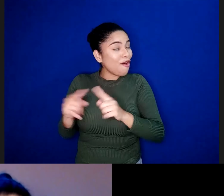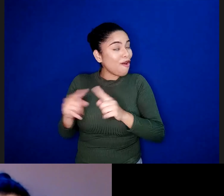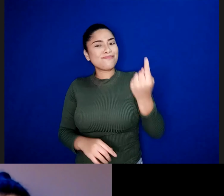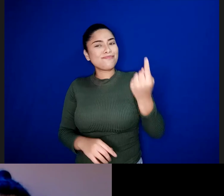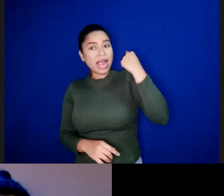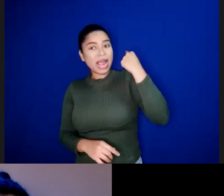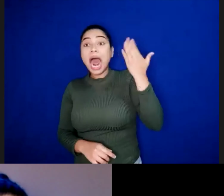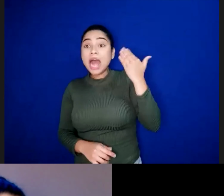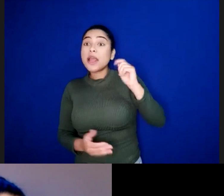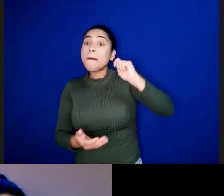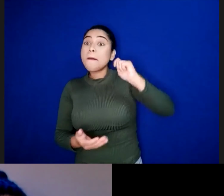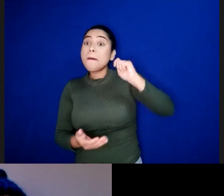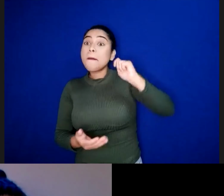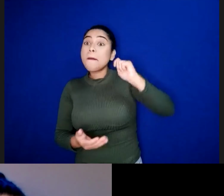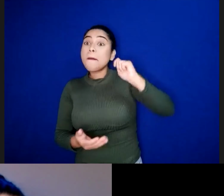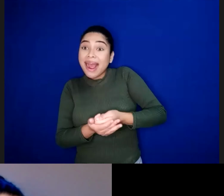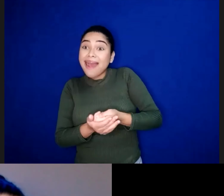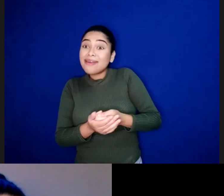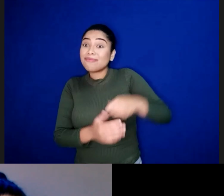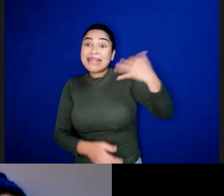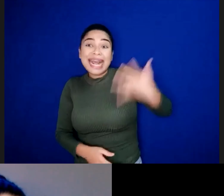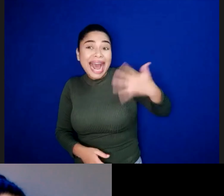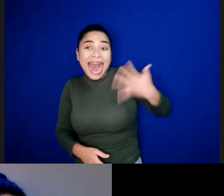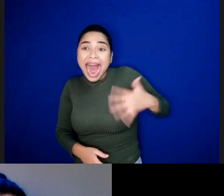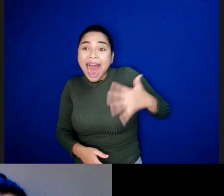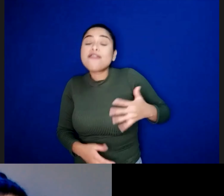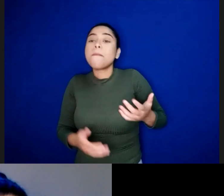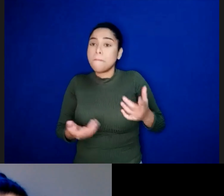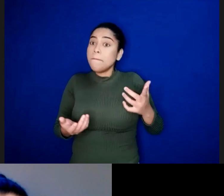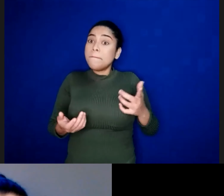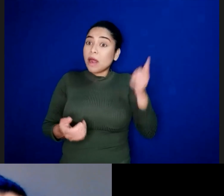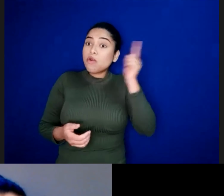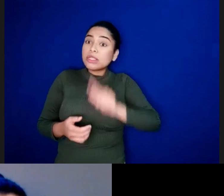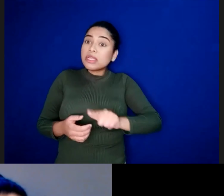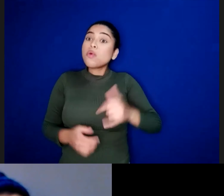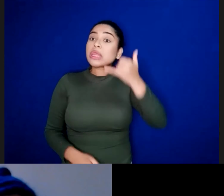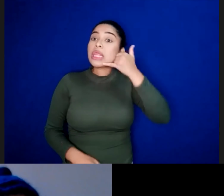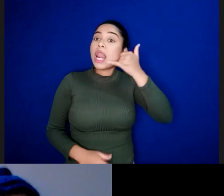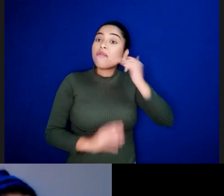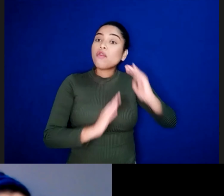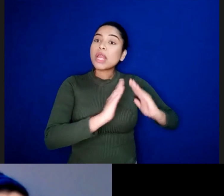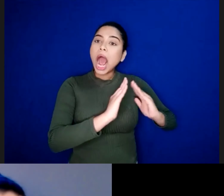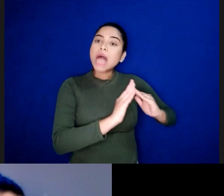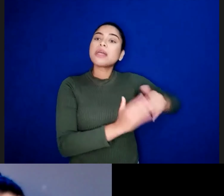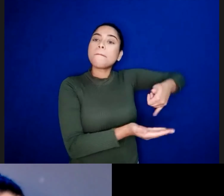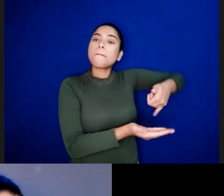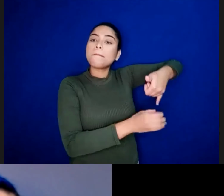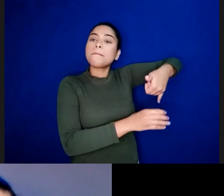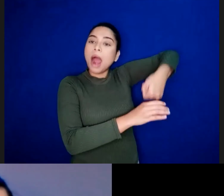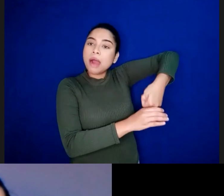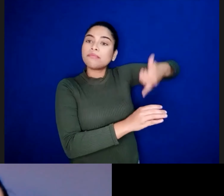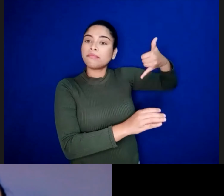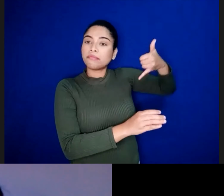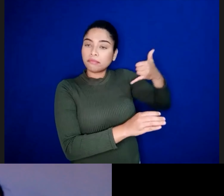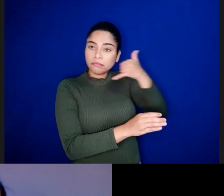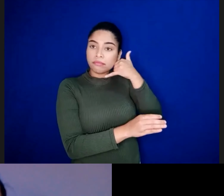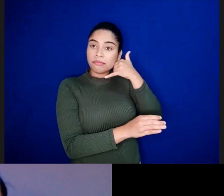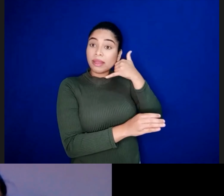você pagar um valor absurdamente alto para ter um telefone dentro de casa então só a gente espera para